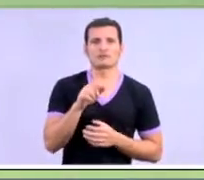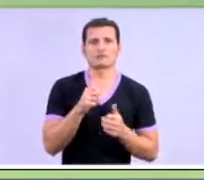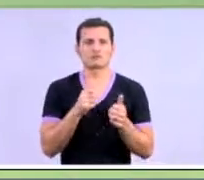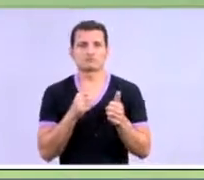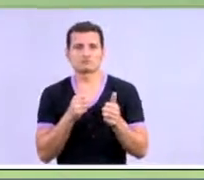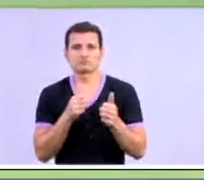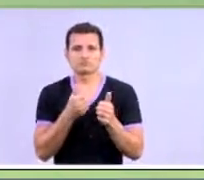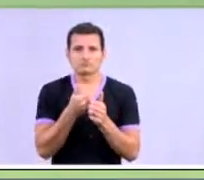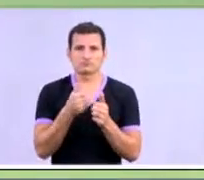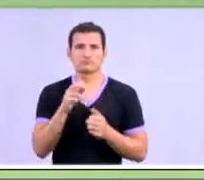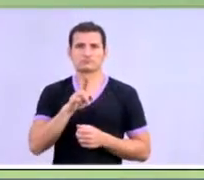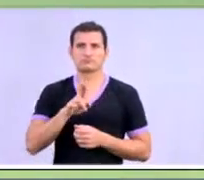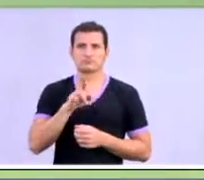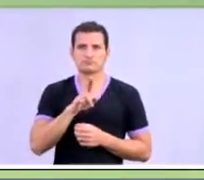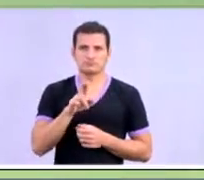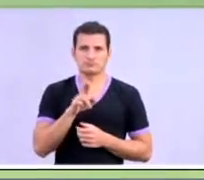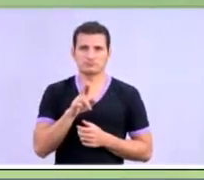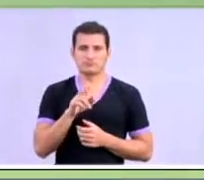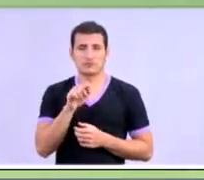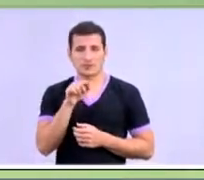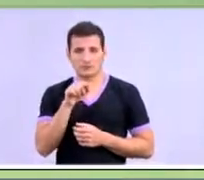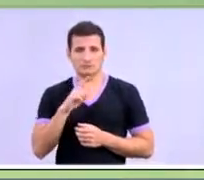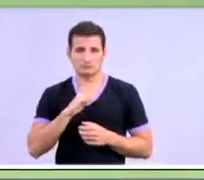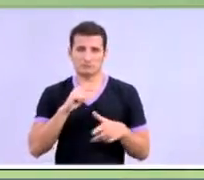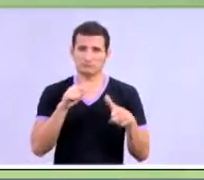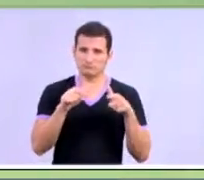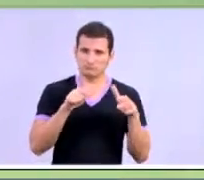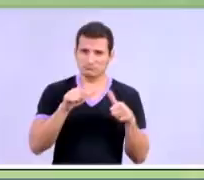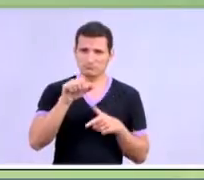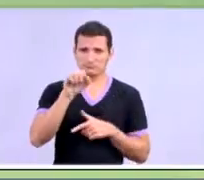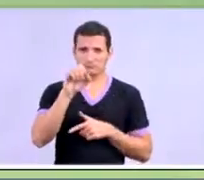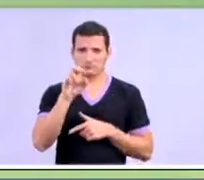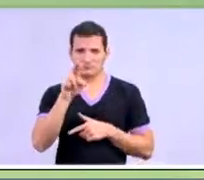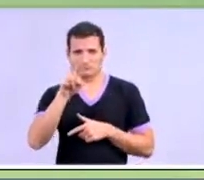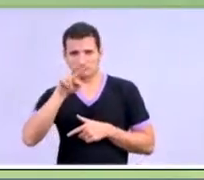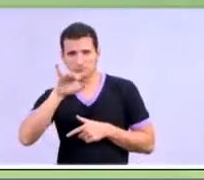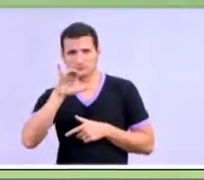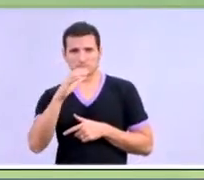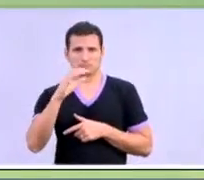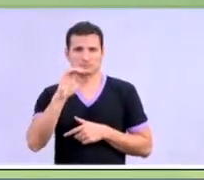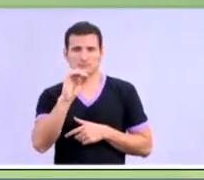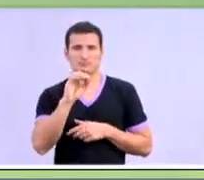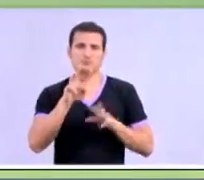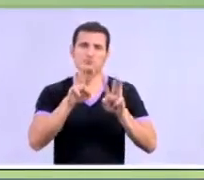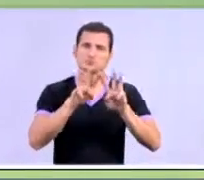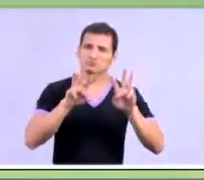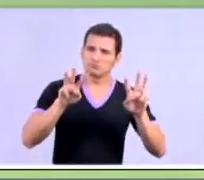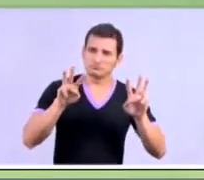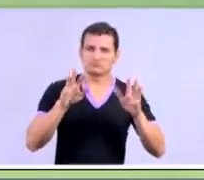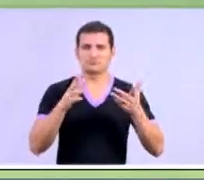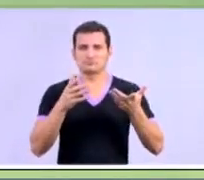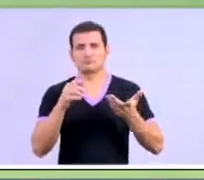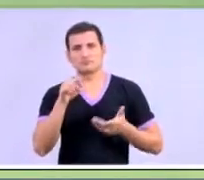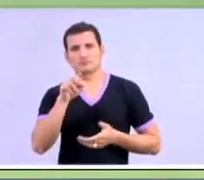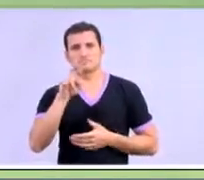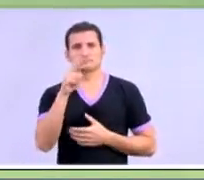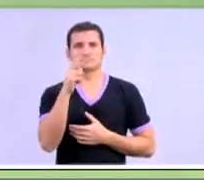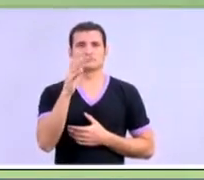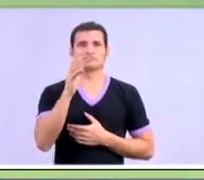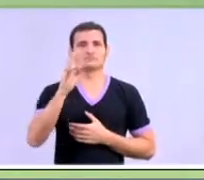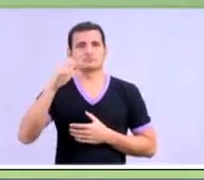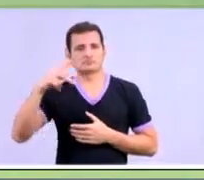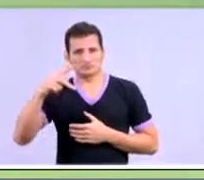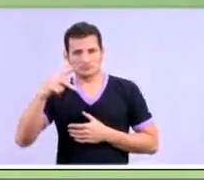usuário e que aí traz os serviços. Então, o serviço de uma página web, através do protocolo HTTP, está